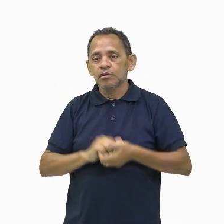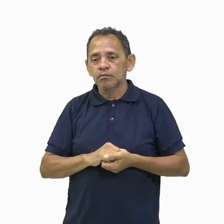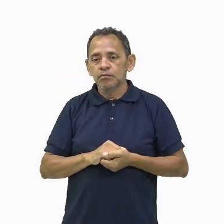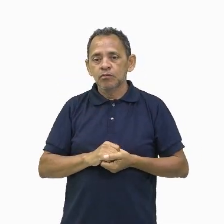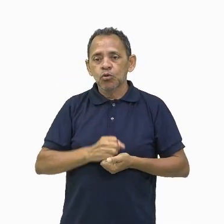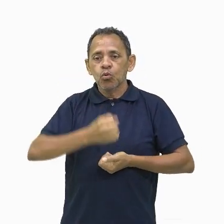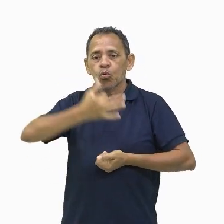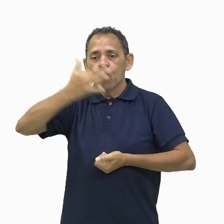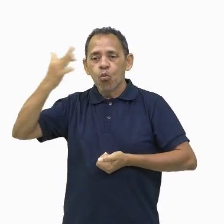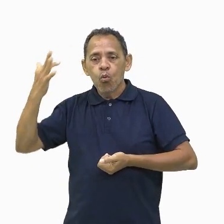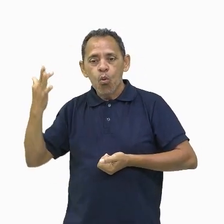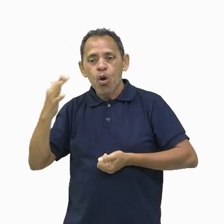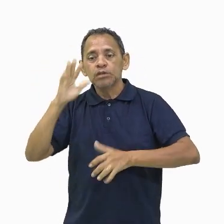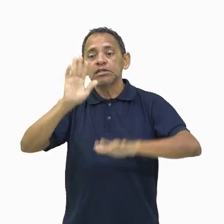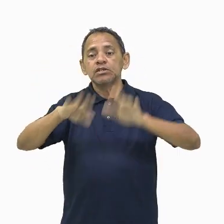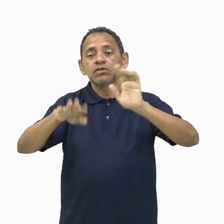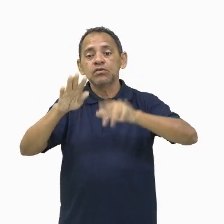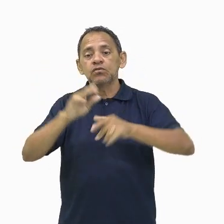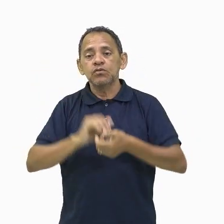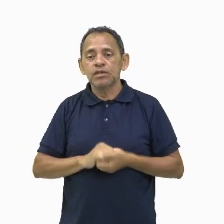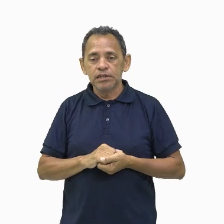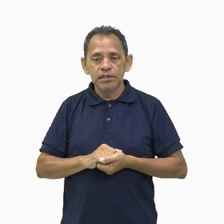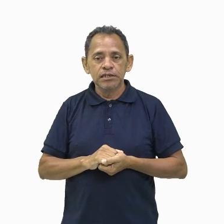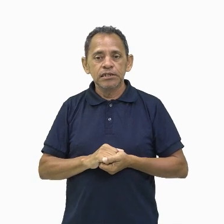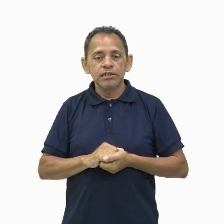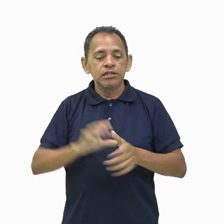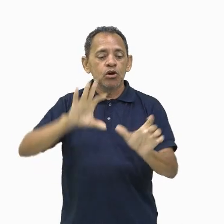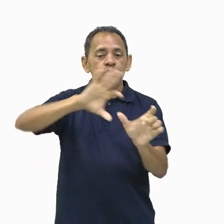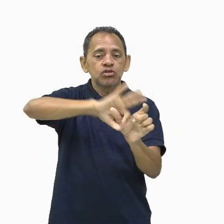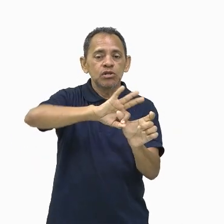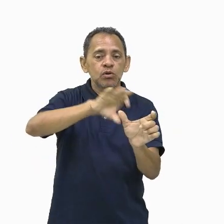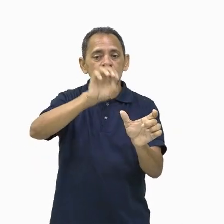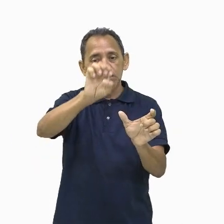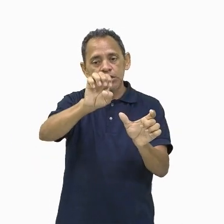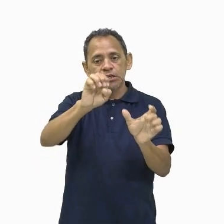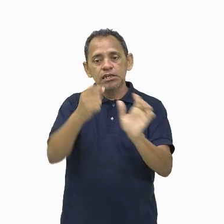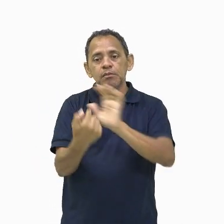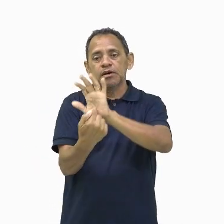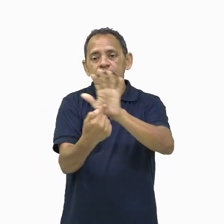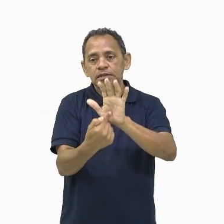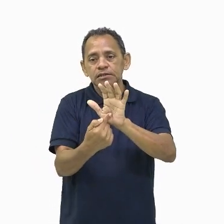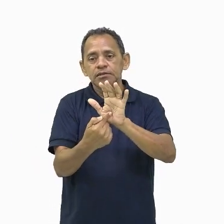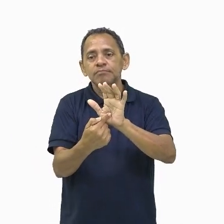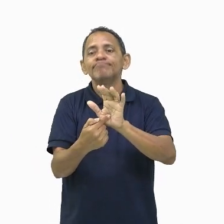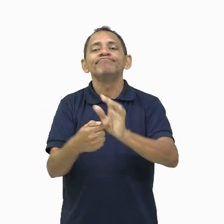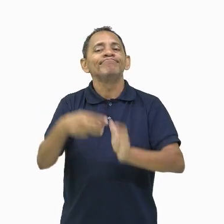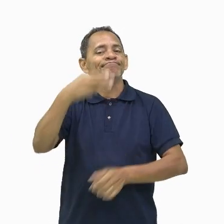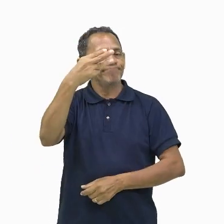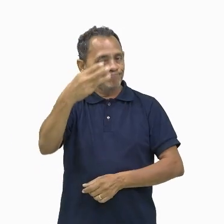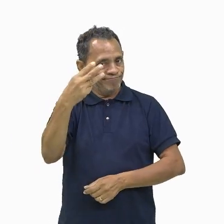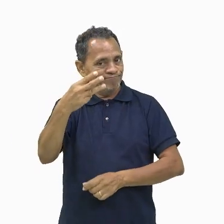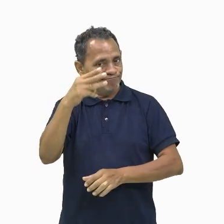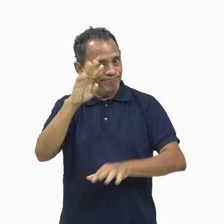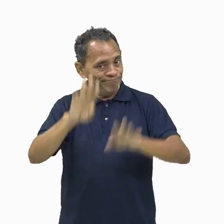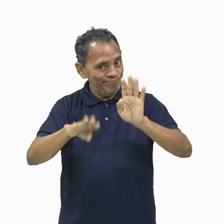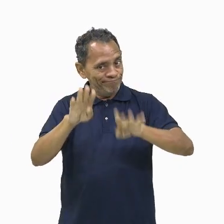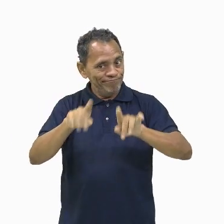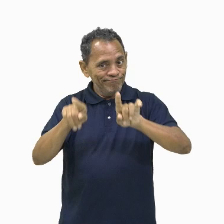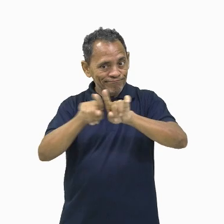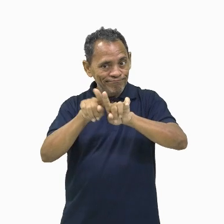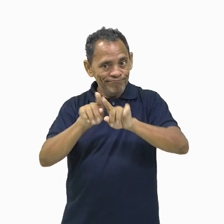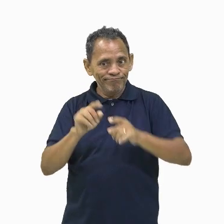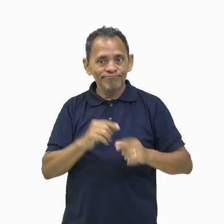conjunção aí aparece nesse curto espaço de texto? 3 vezes. E essa conjunção e, né,